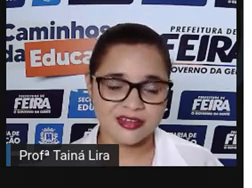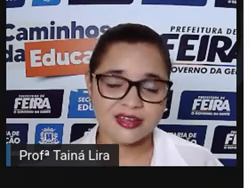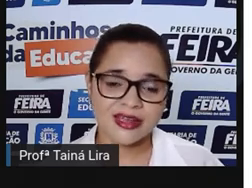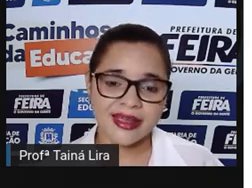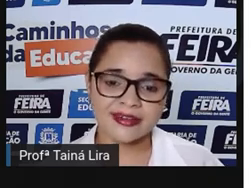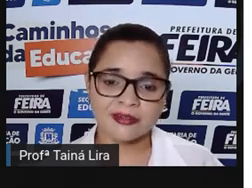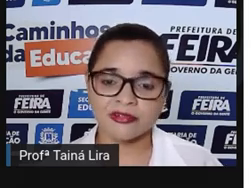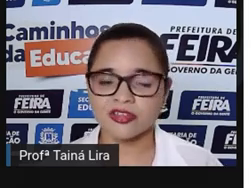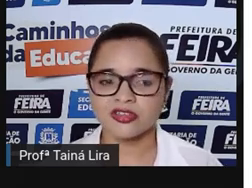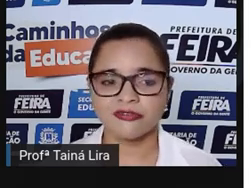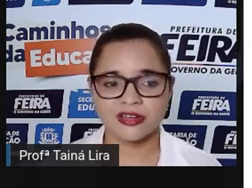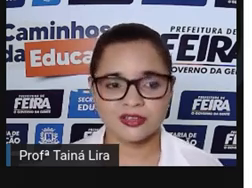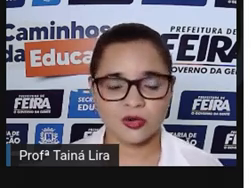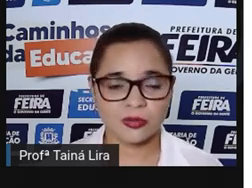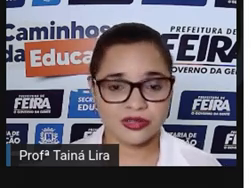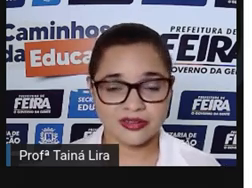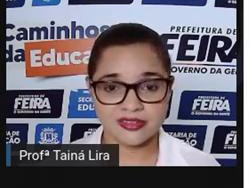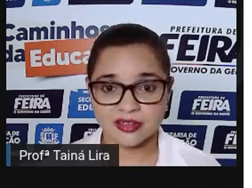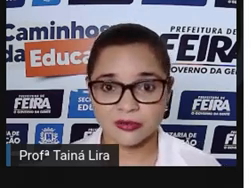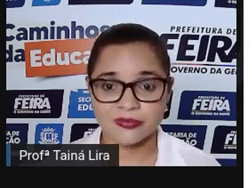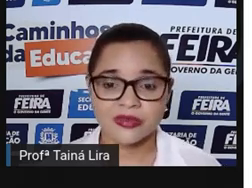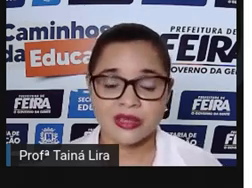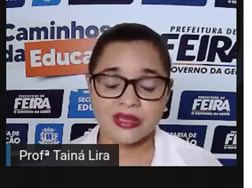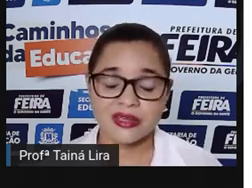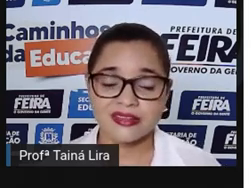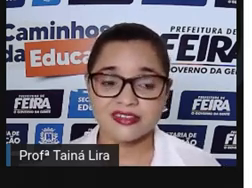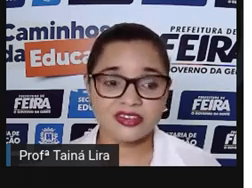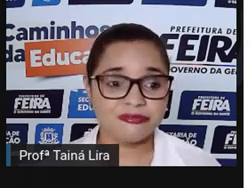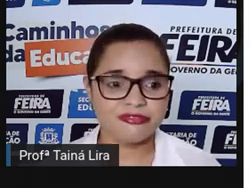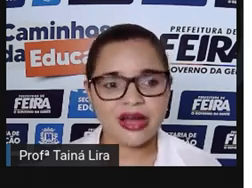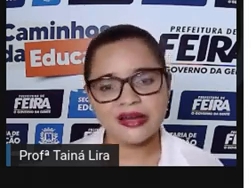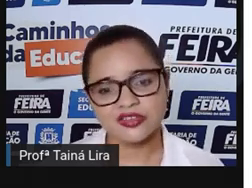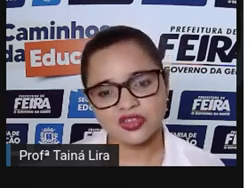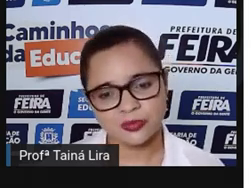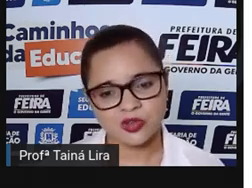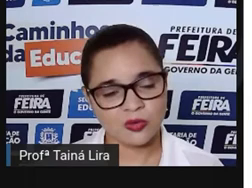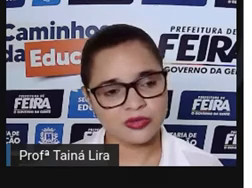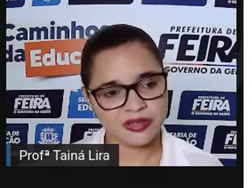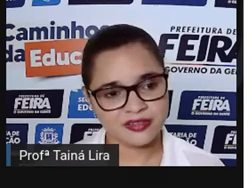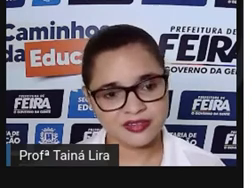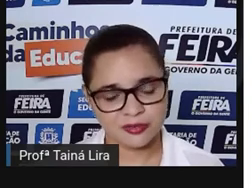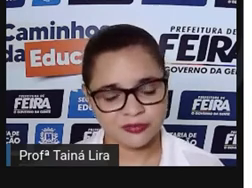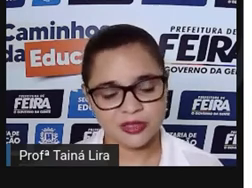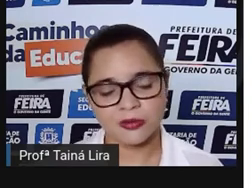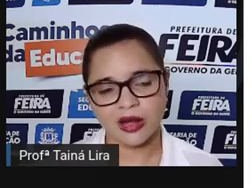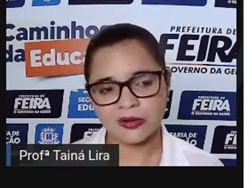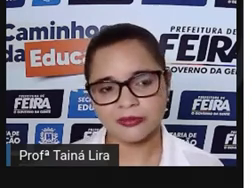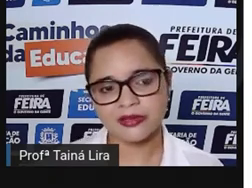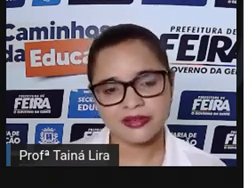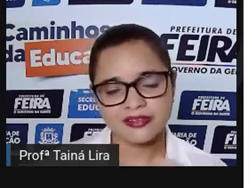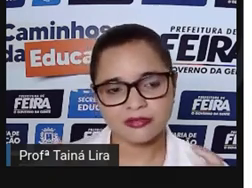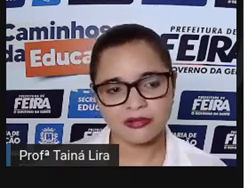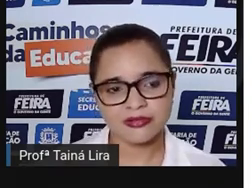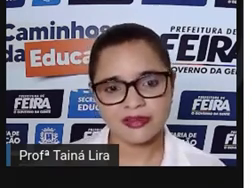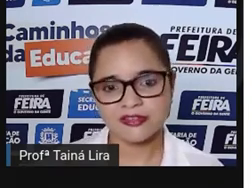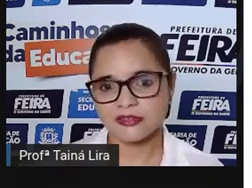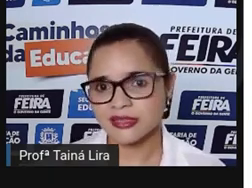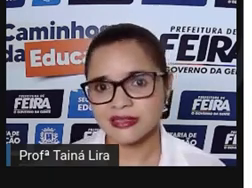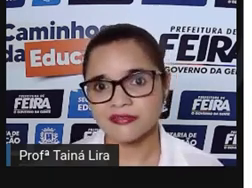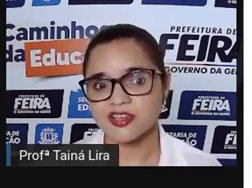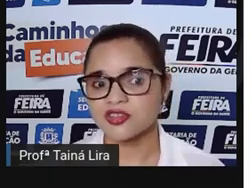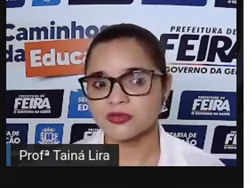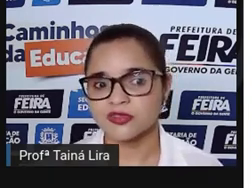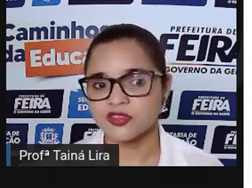esquecer, é que quando a gente fala de comunicação, existem vários tipos de comunicação. Então, a comunicação não acontece